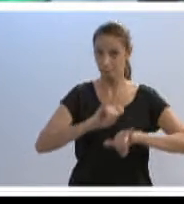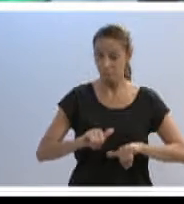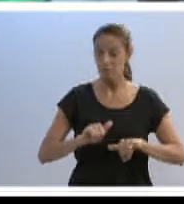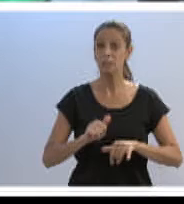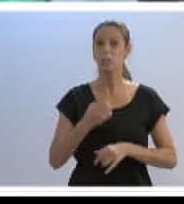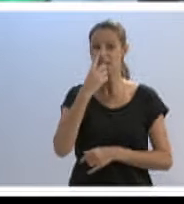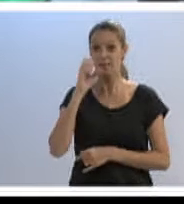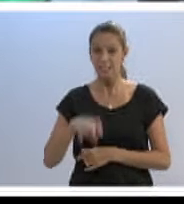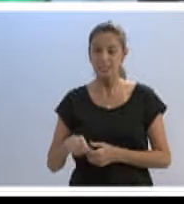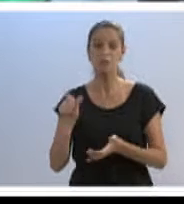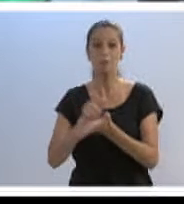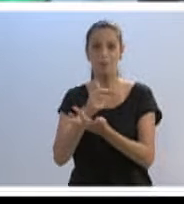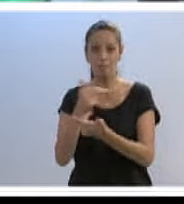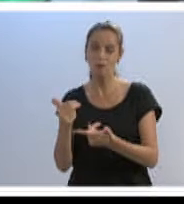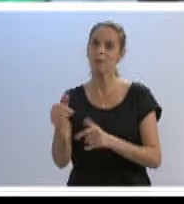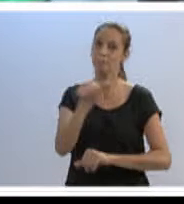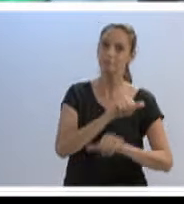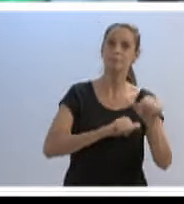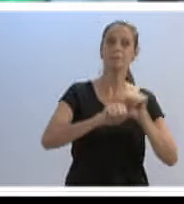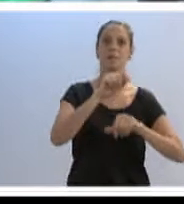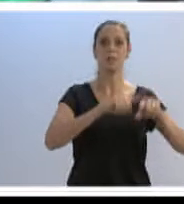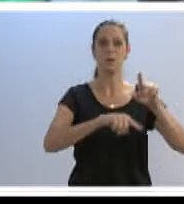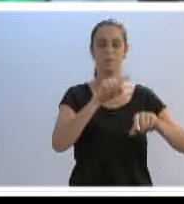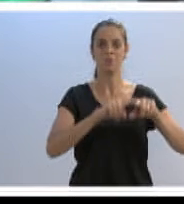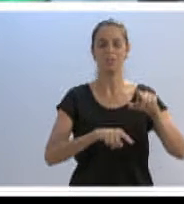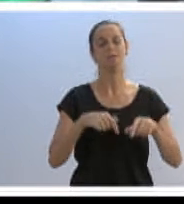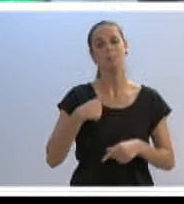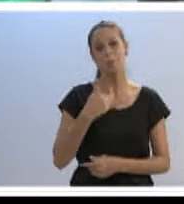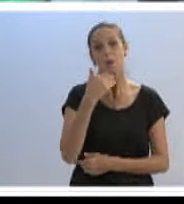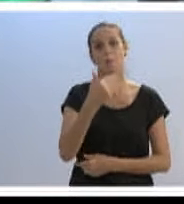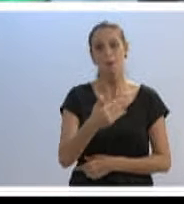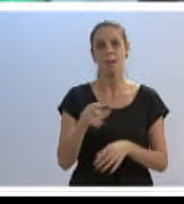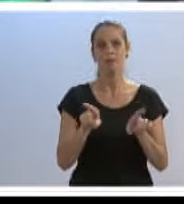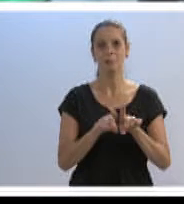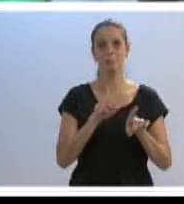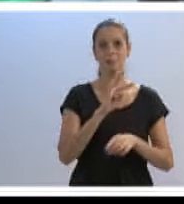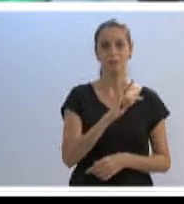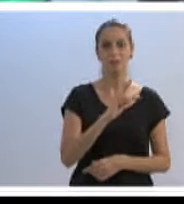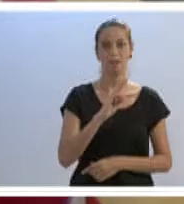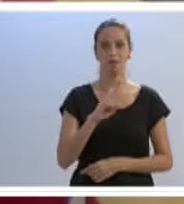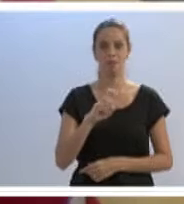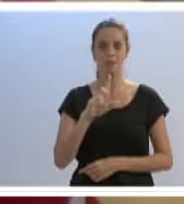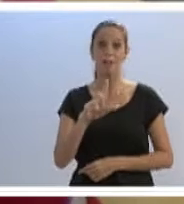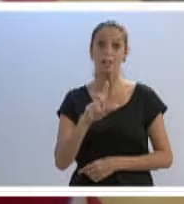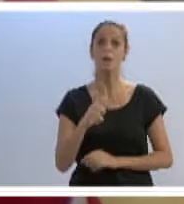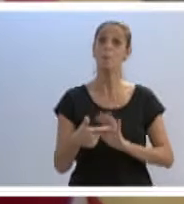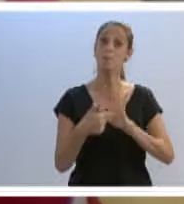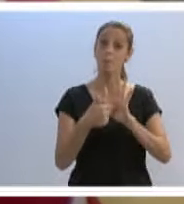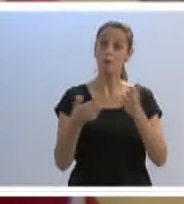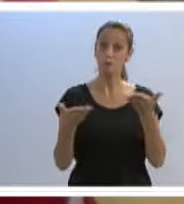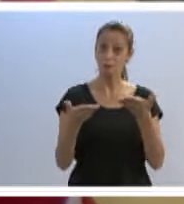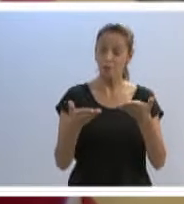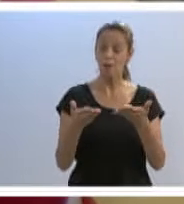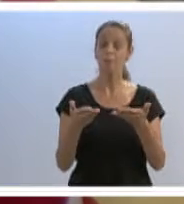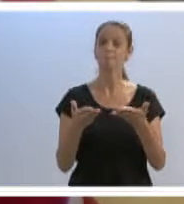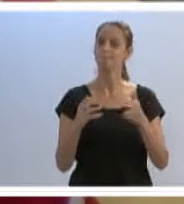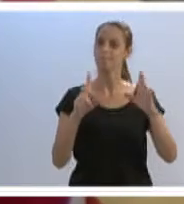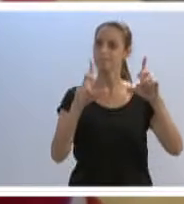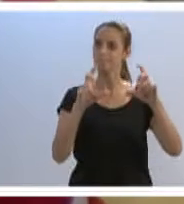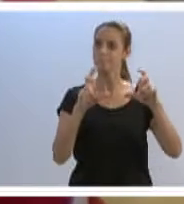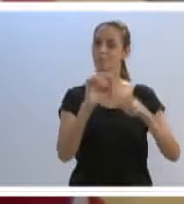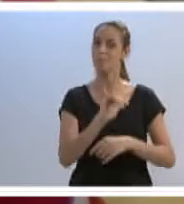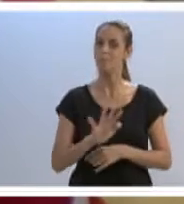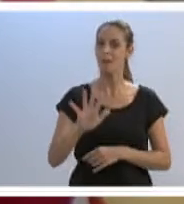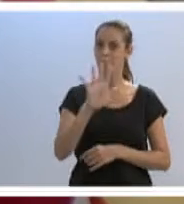objetos que são possíveis de serem utilizados. E aí eu peço que a TV Legislativa, na sequência, né, a TVL, rode uma imagem muito legal de um